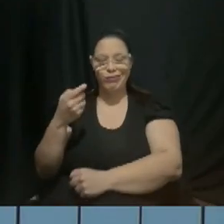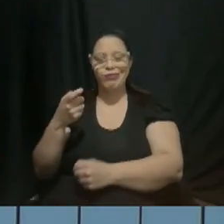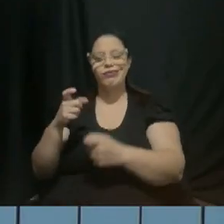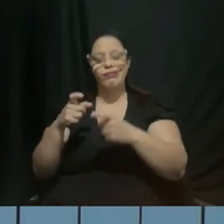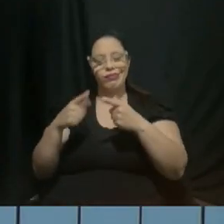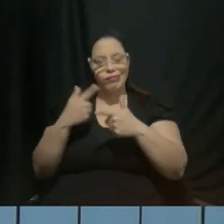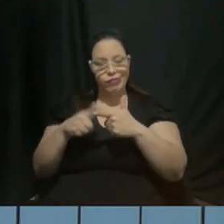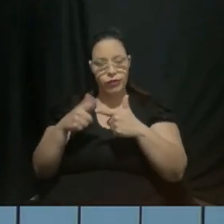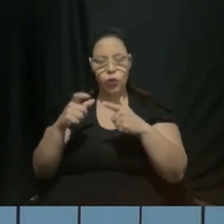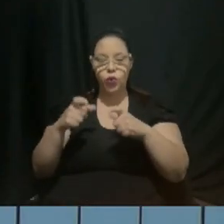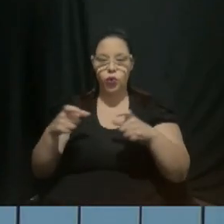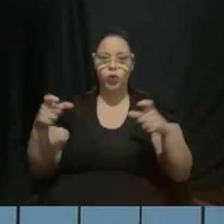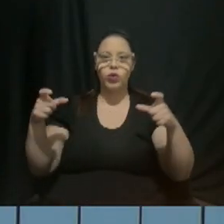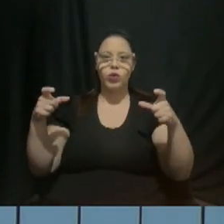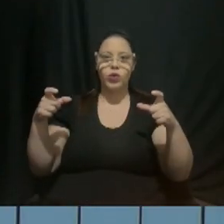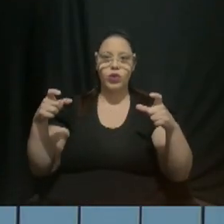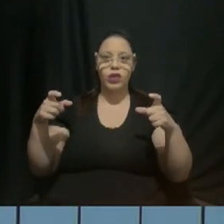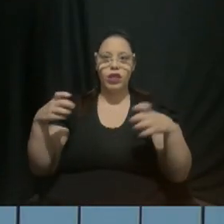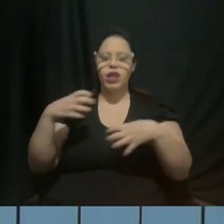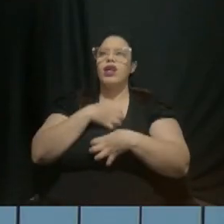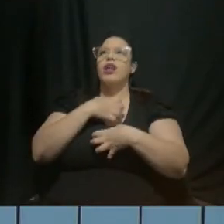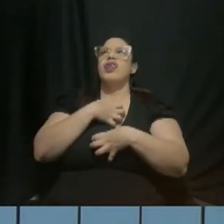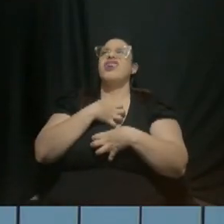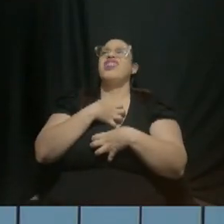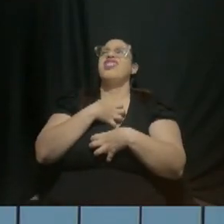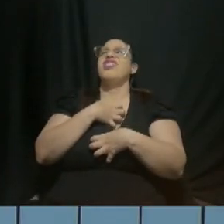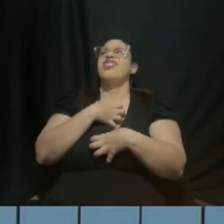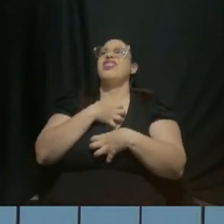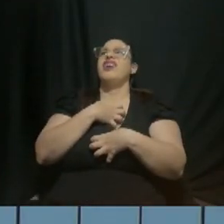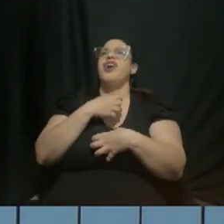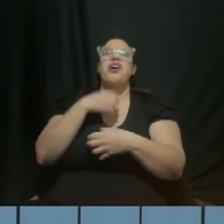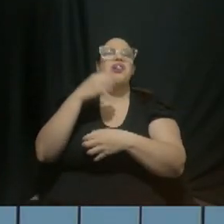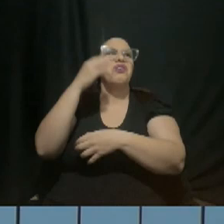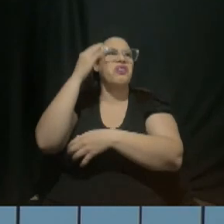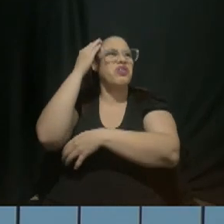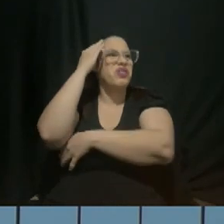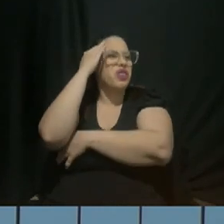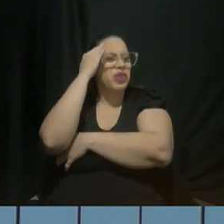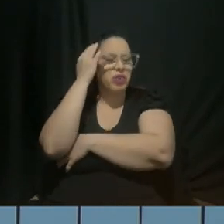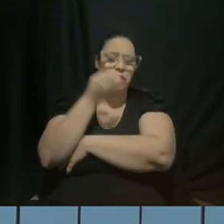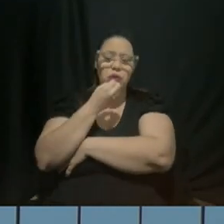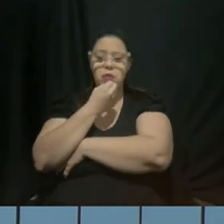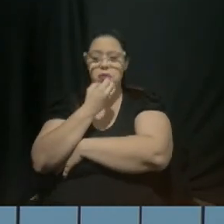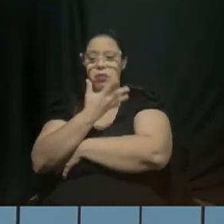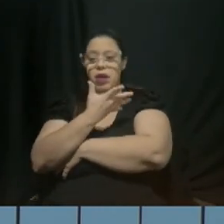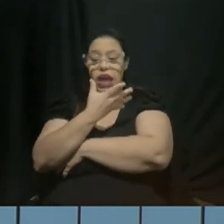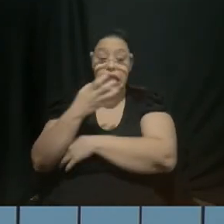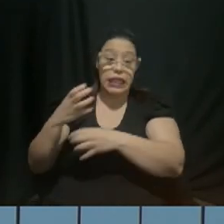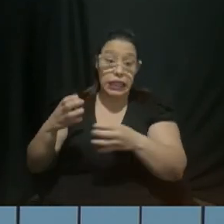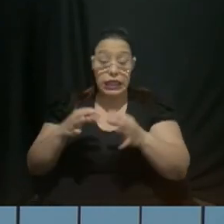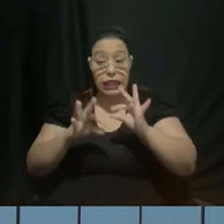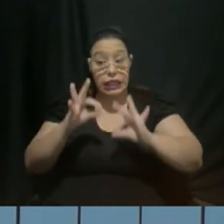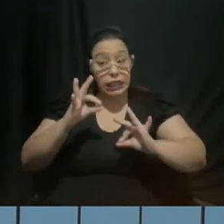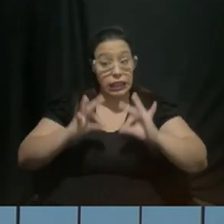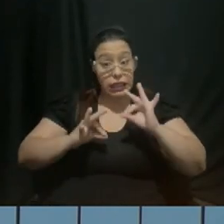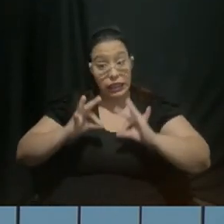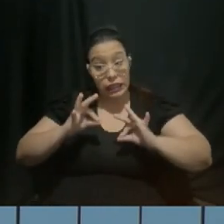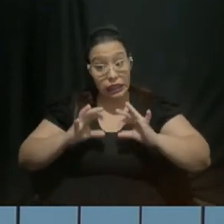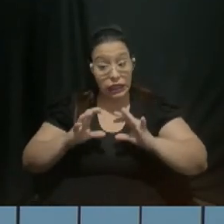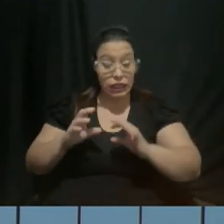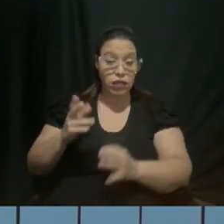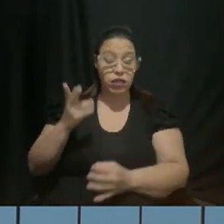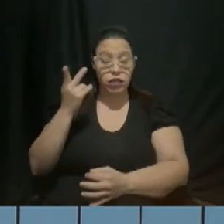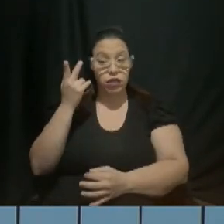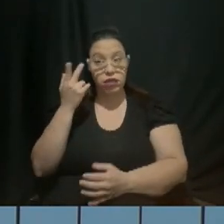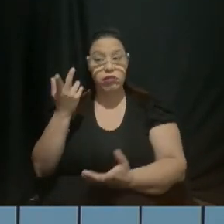reação geralmente é pensar, pô, será que eu não estou legal, né? Porque como a gente não tem esse preparo, né? E esse fenômeno com certa frequência, as